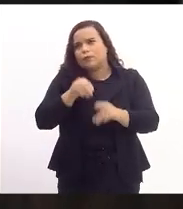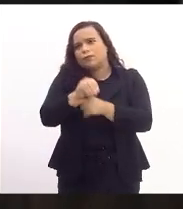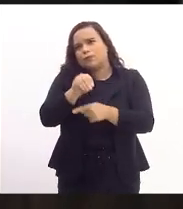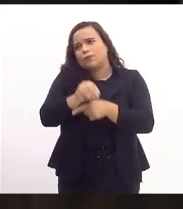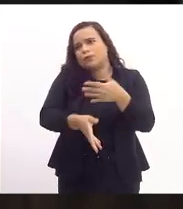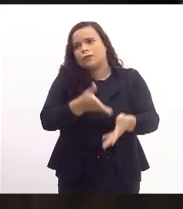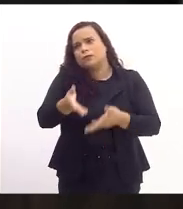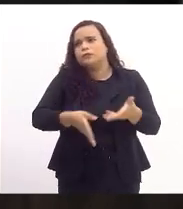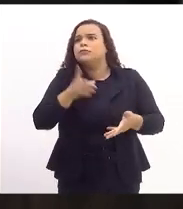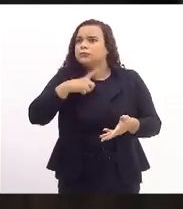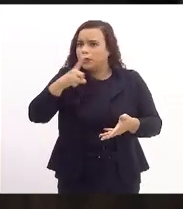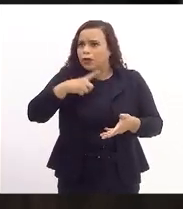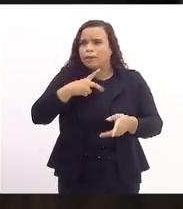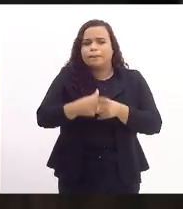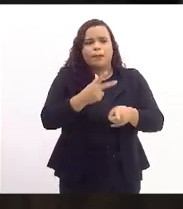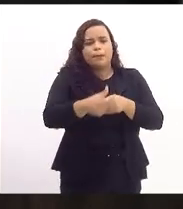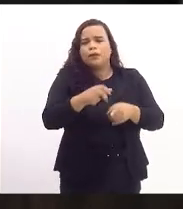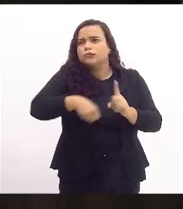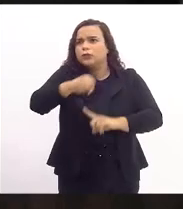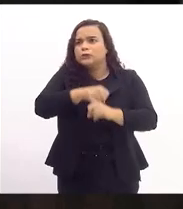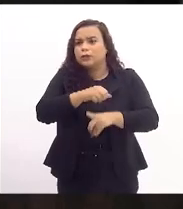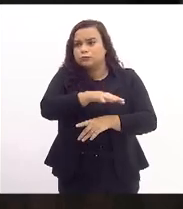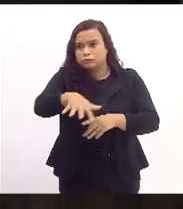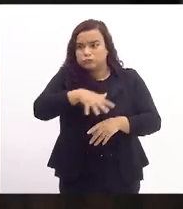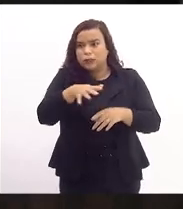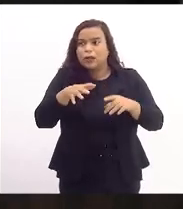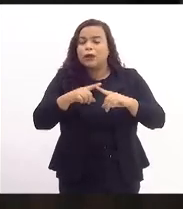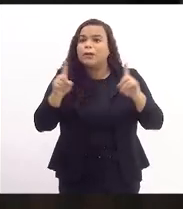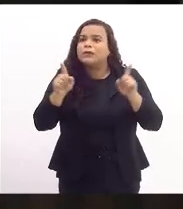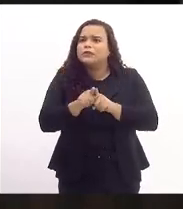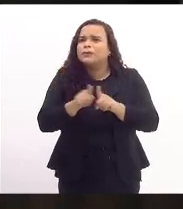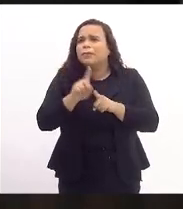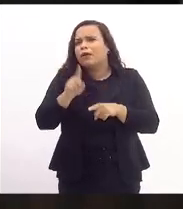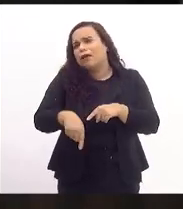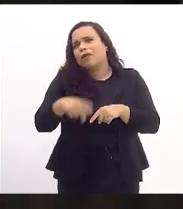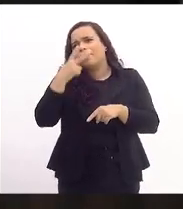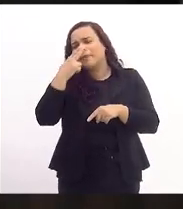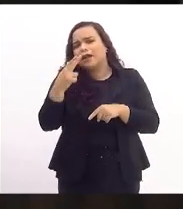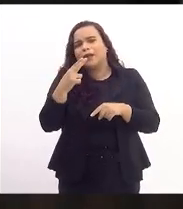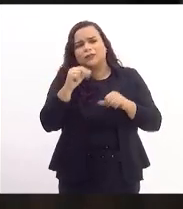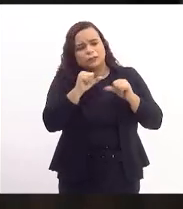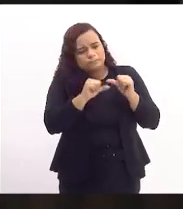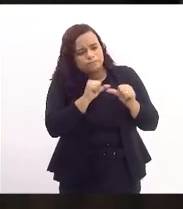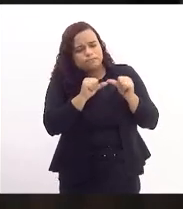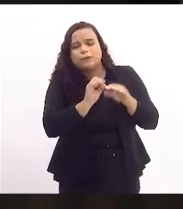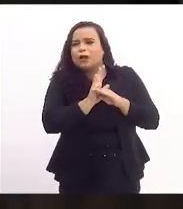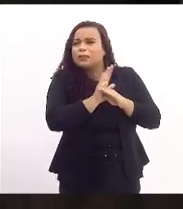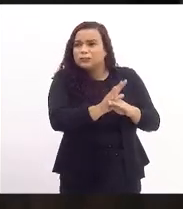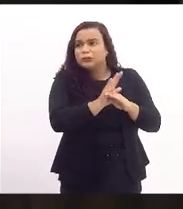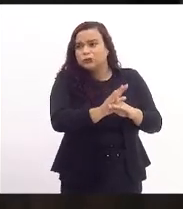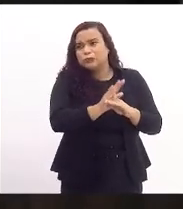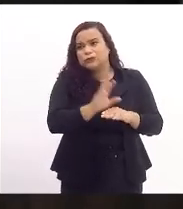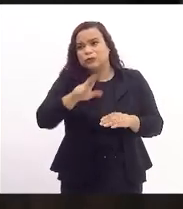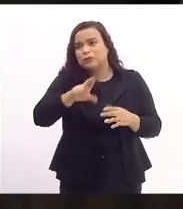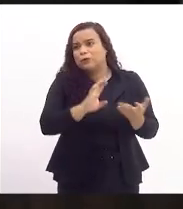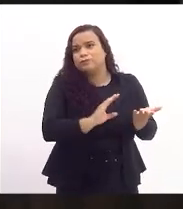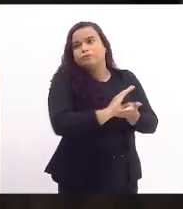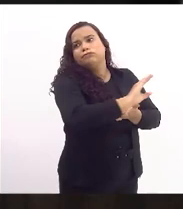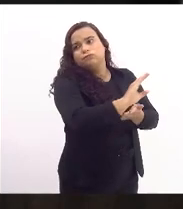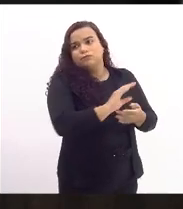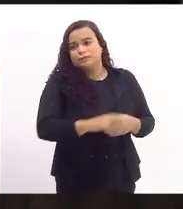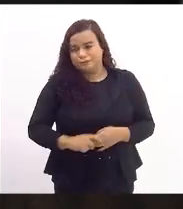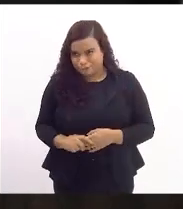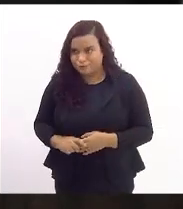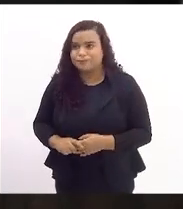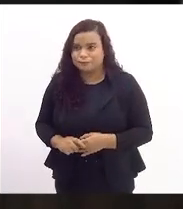de grande alcance social mas mais quiser reparação e indenização é reparação já estou sabendo